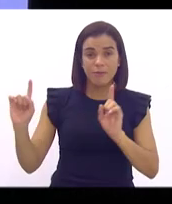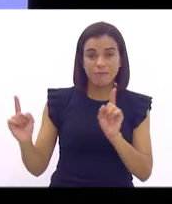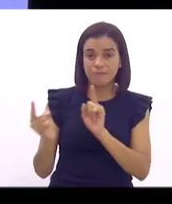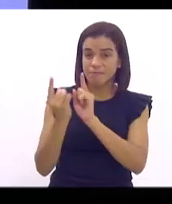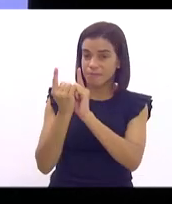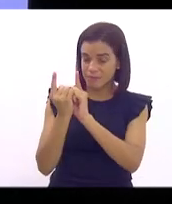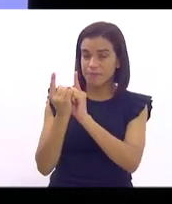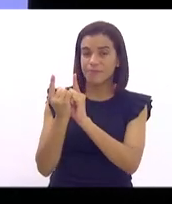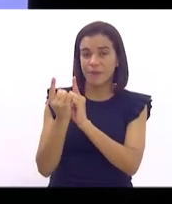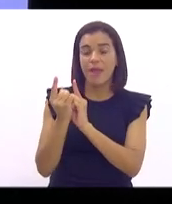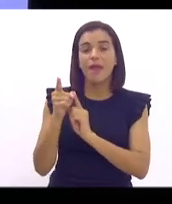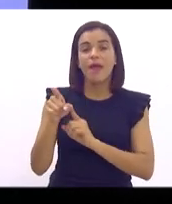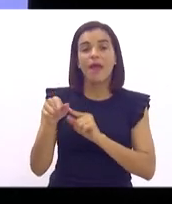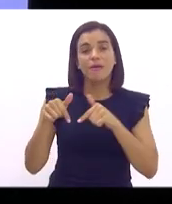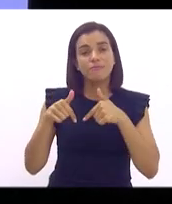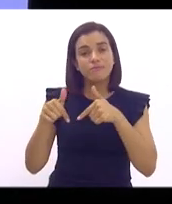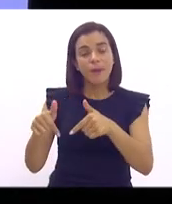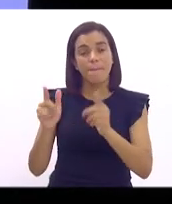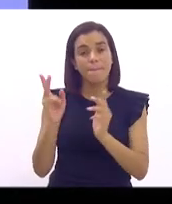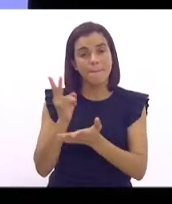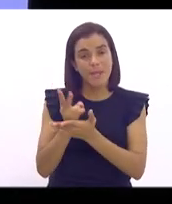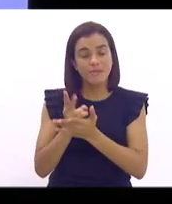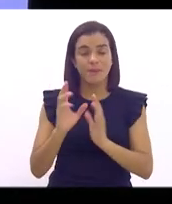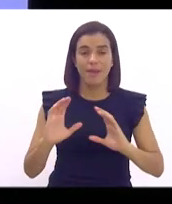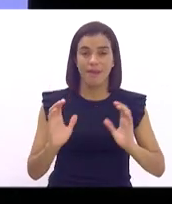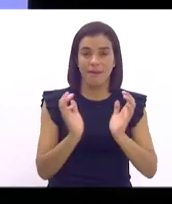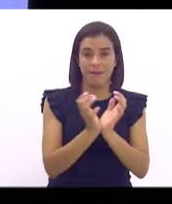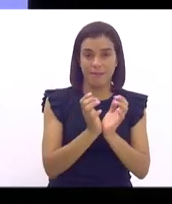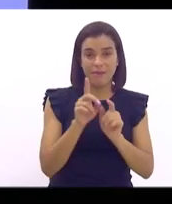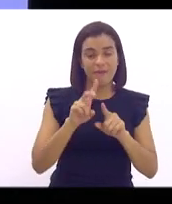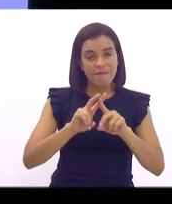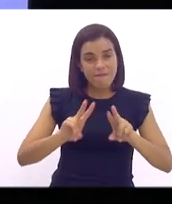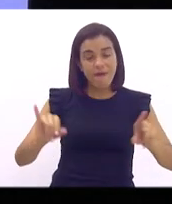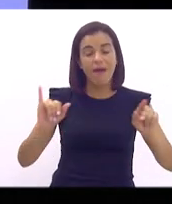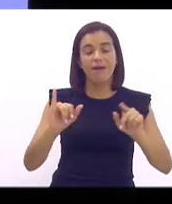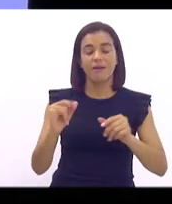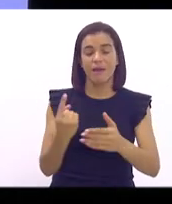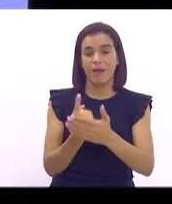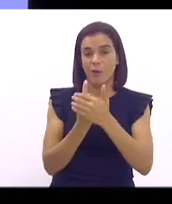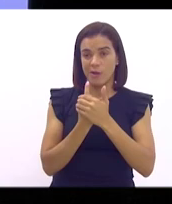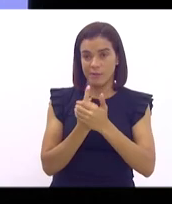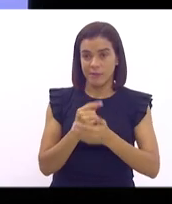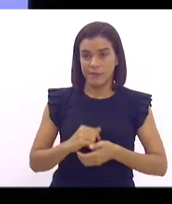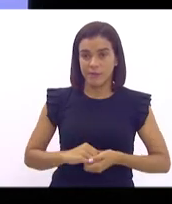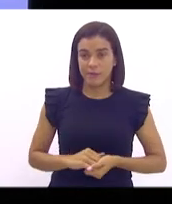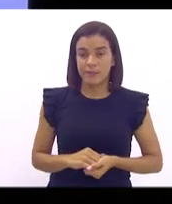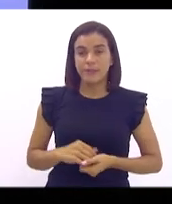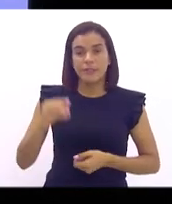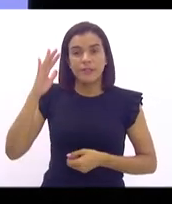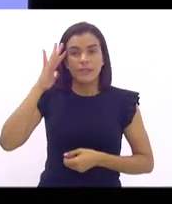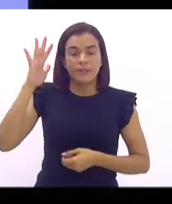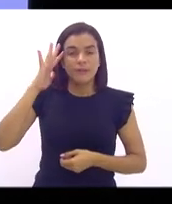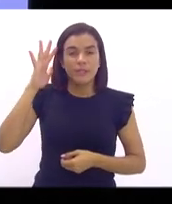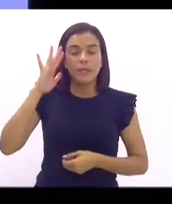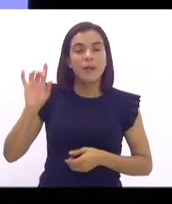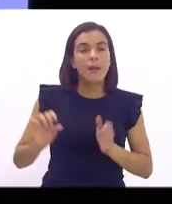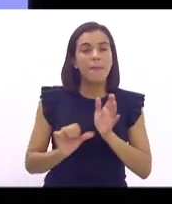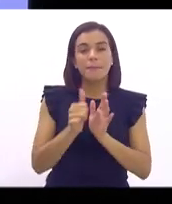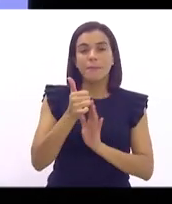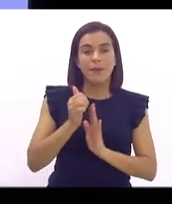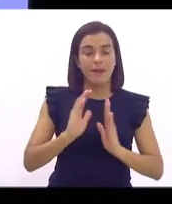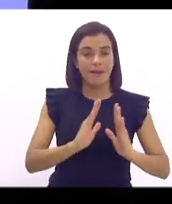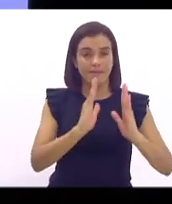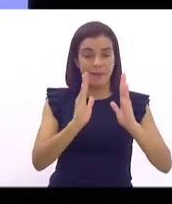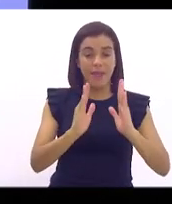agendamento do atendimento, ele é realizado pela mesma equipe que vai fazer o acolhimento, o primeiro atendimento. Pensando que essa primeira intervenção